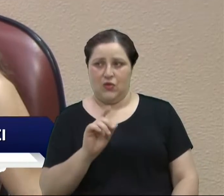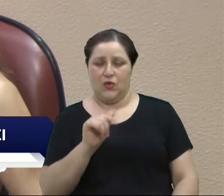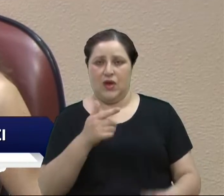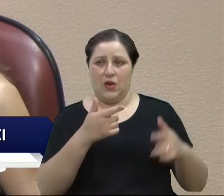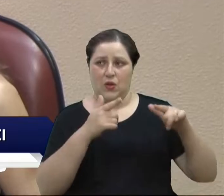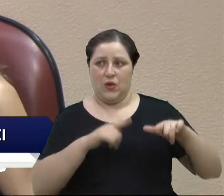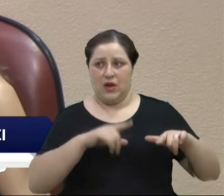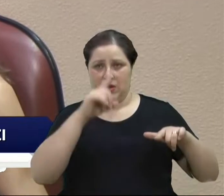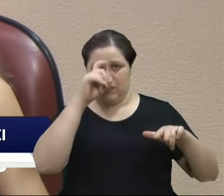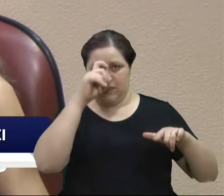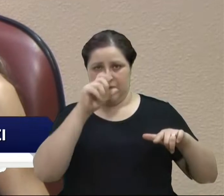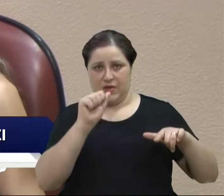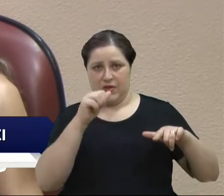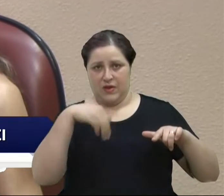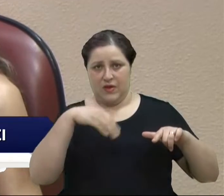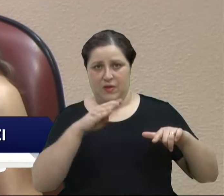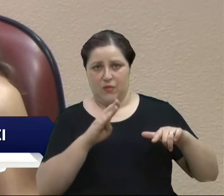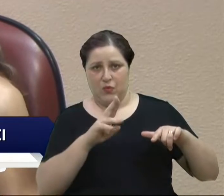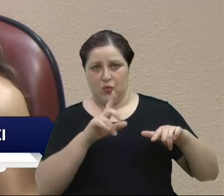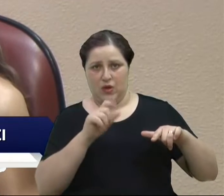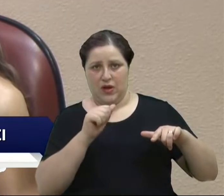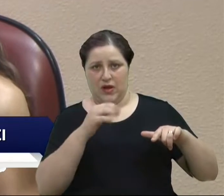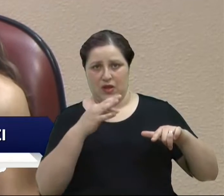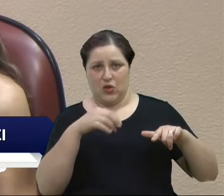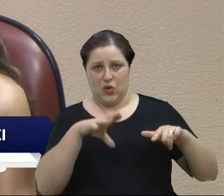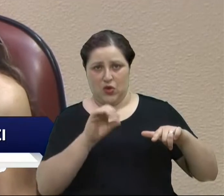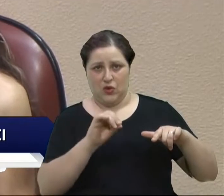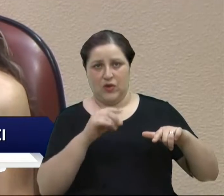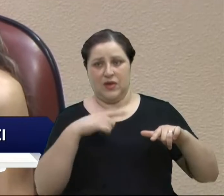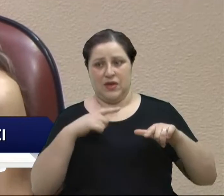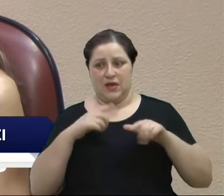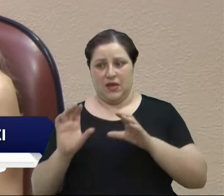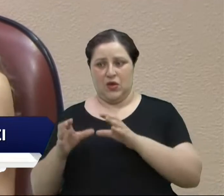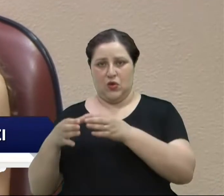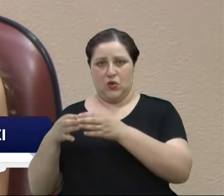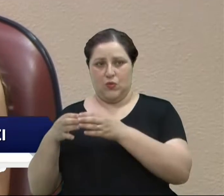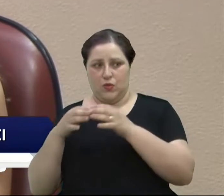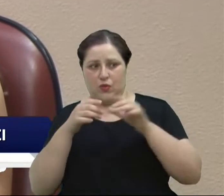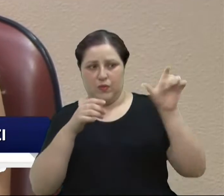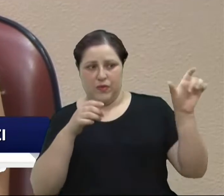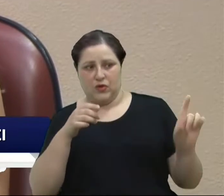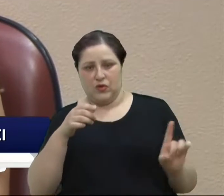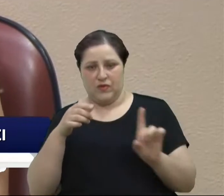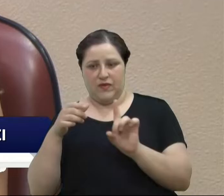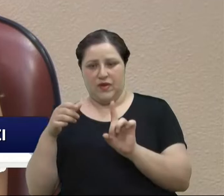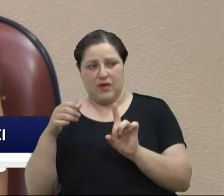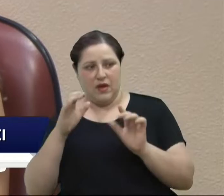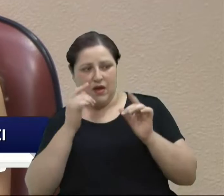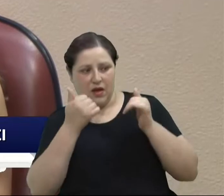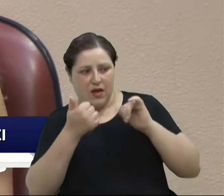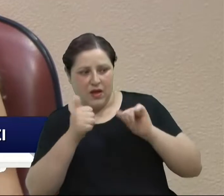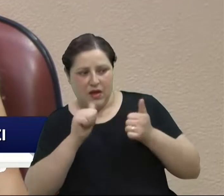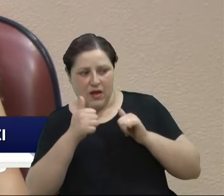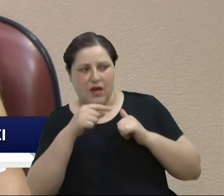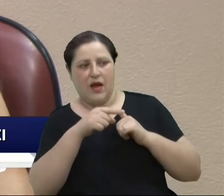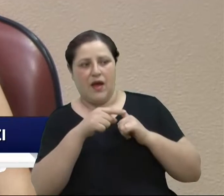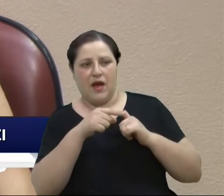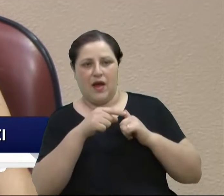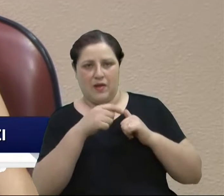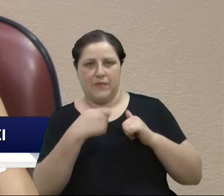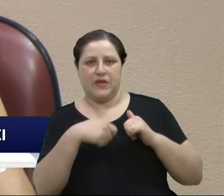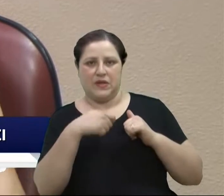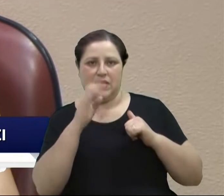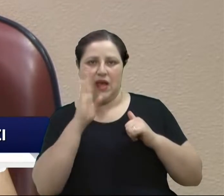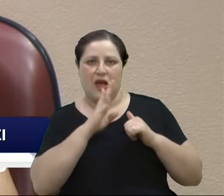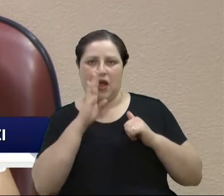equipe de regulação faz a avaliação desse paciente e faz a priorização desse paciente para ser